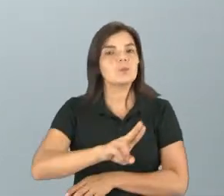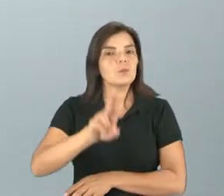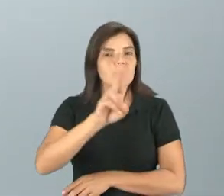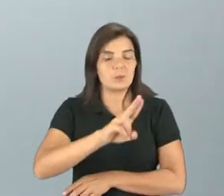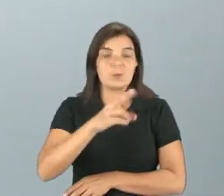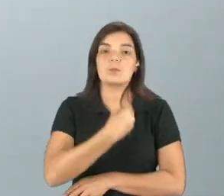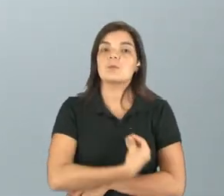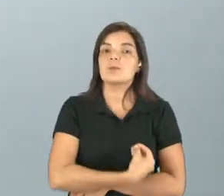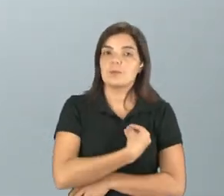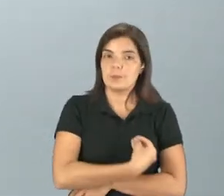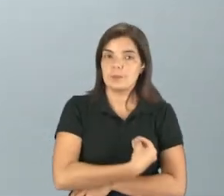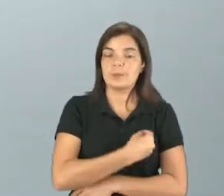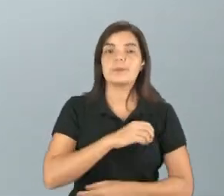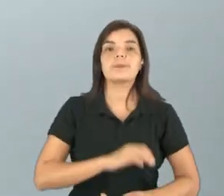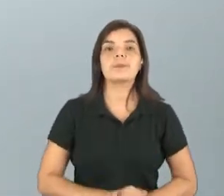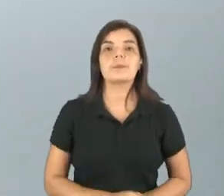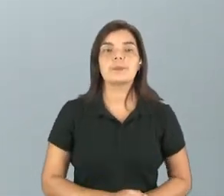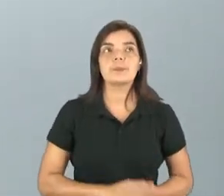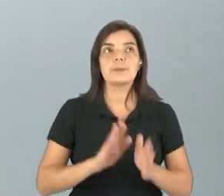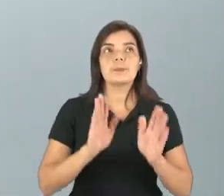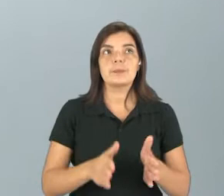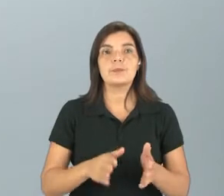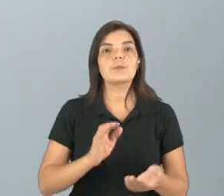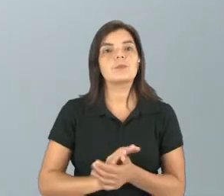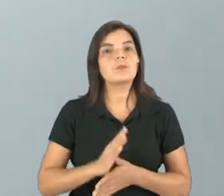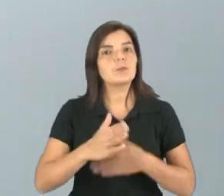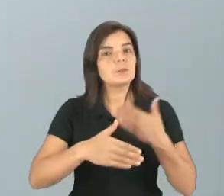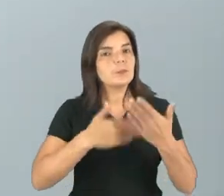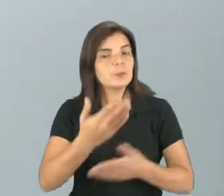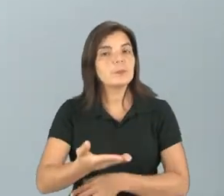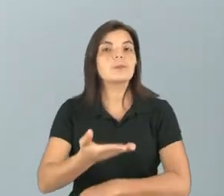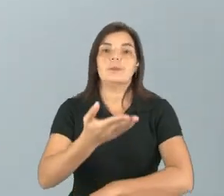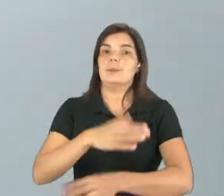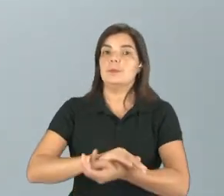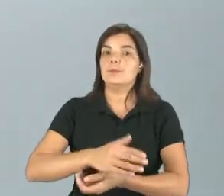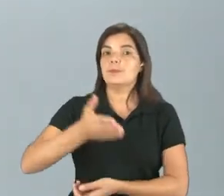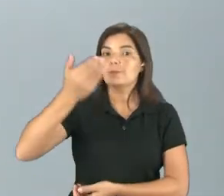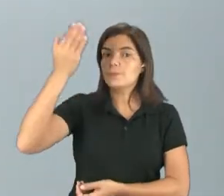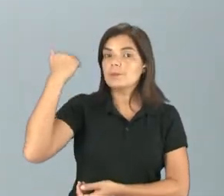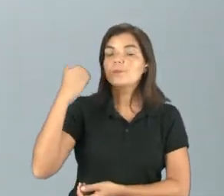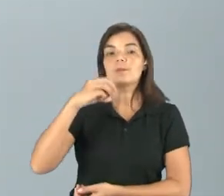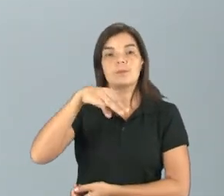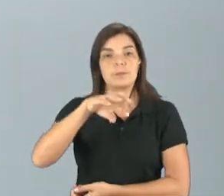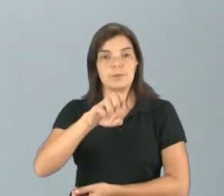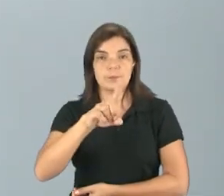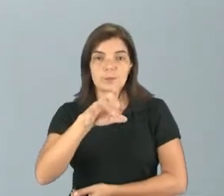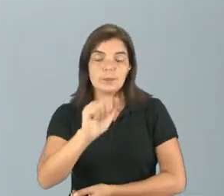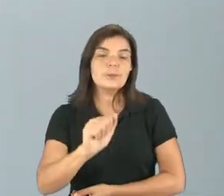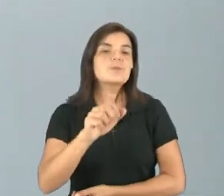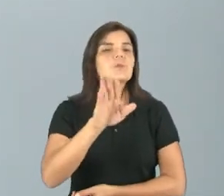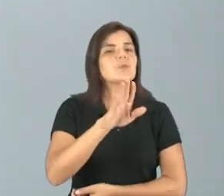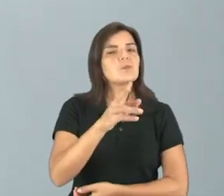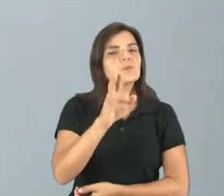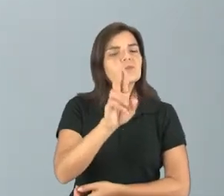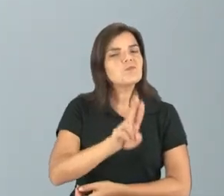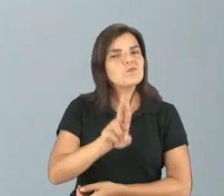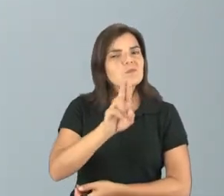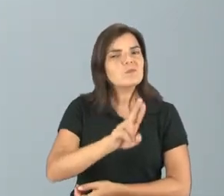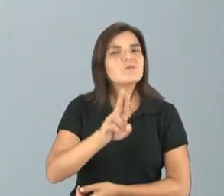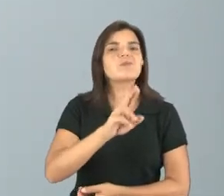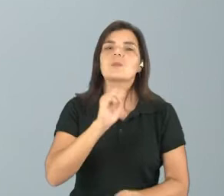para sobreviver mesmo, né? Já a partir da Idade Média, a luta já foi utilizada de